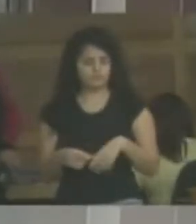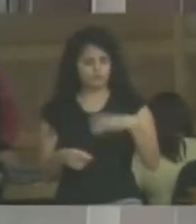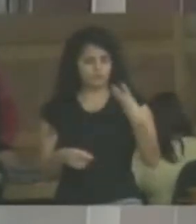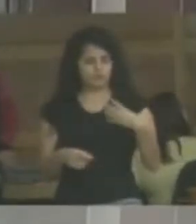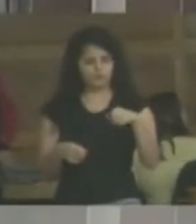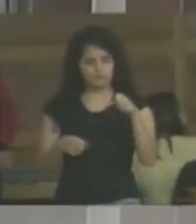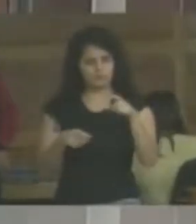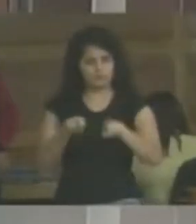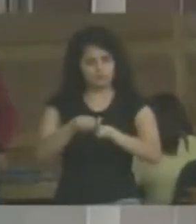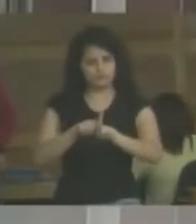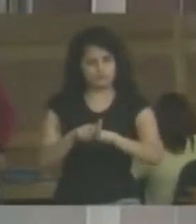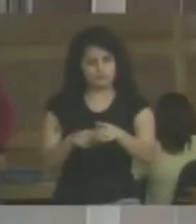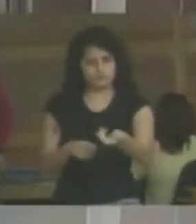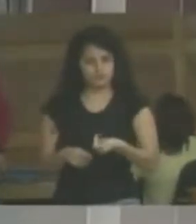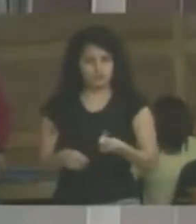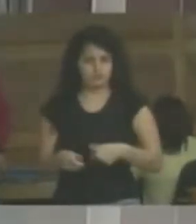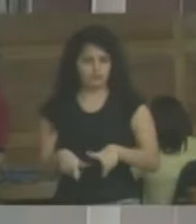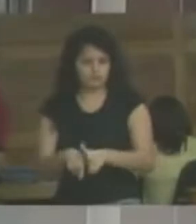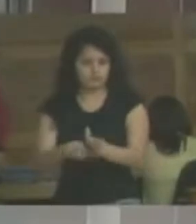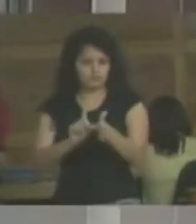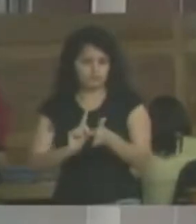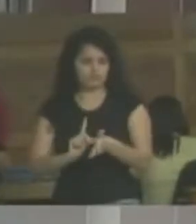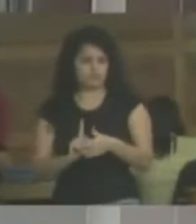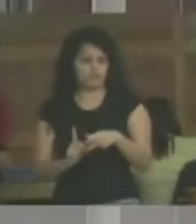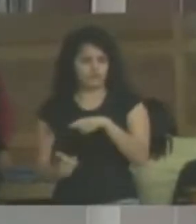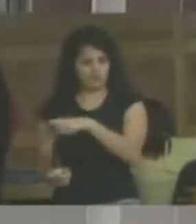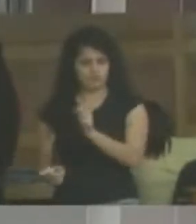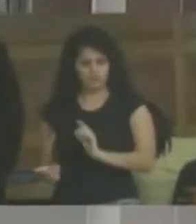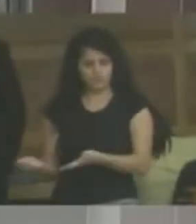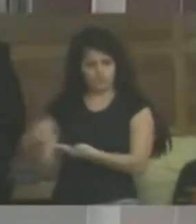salário atrasado e ele não ia para a Câmara Federal falar nada?